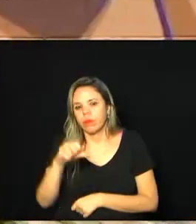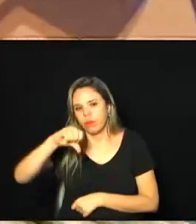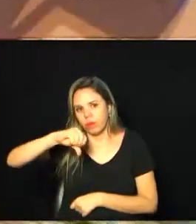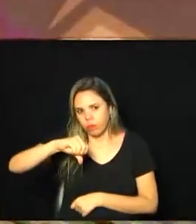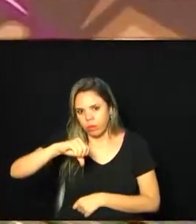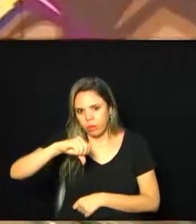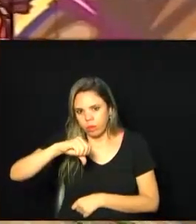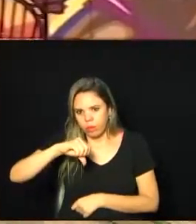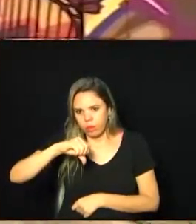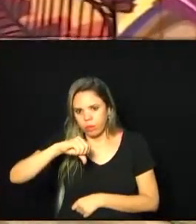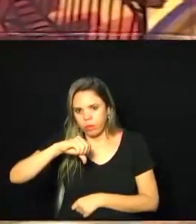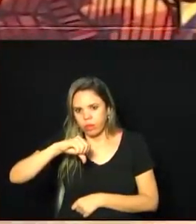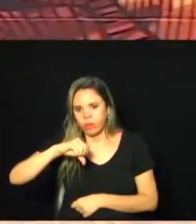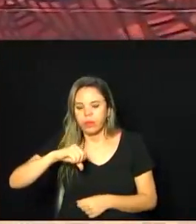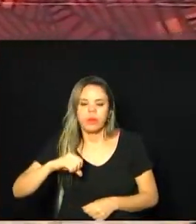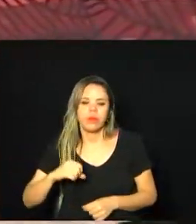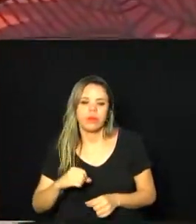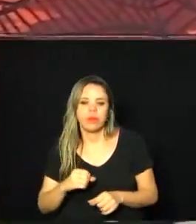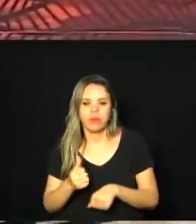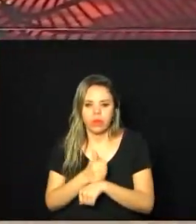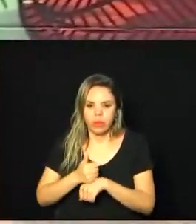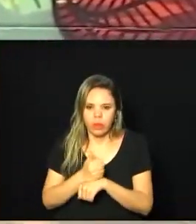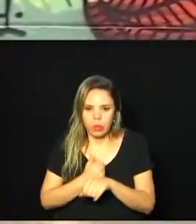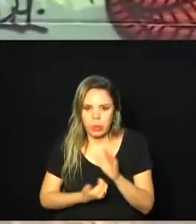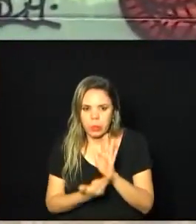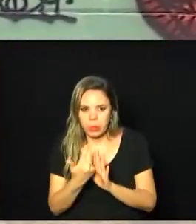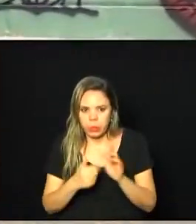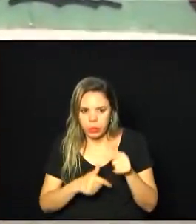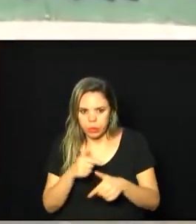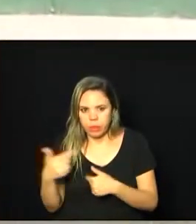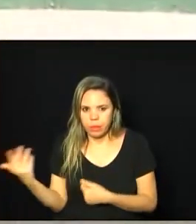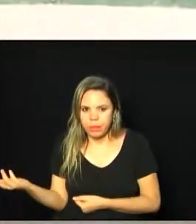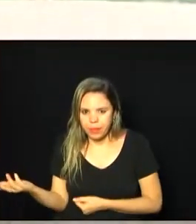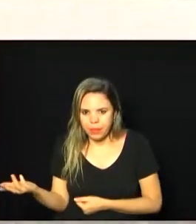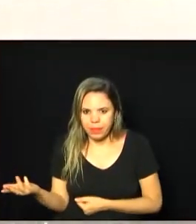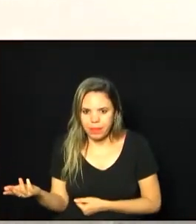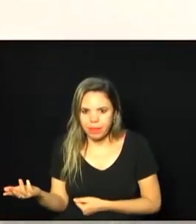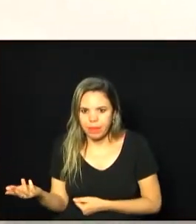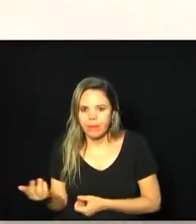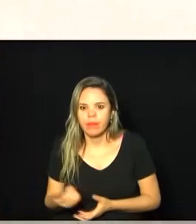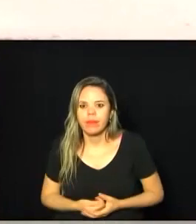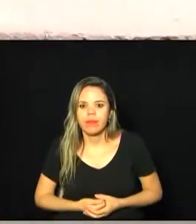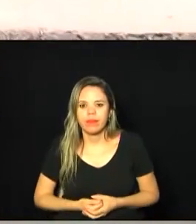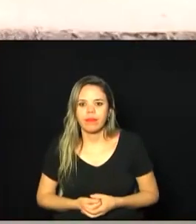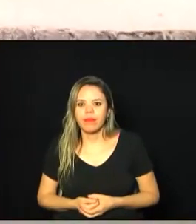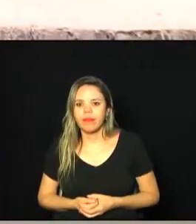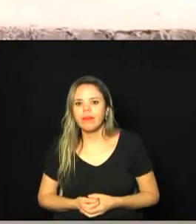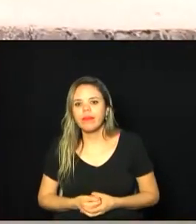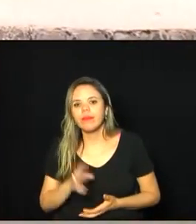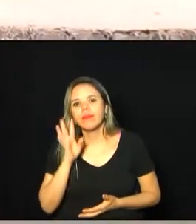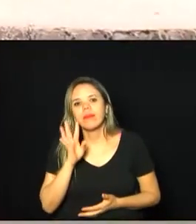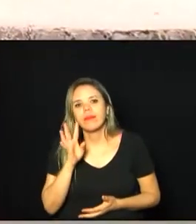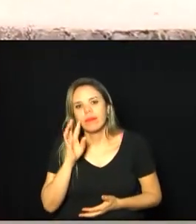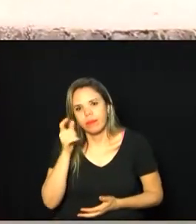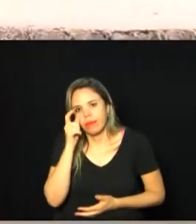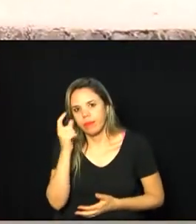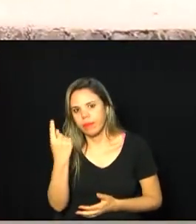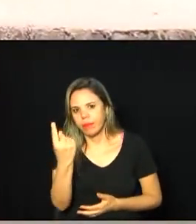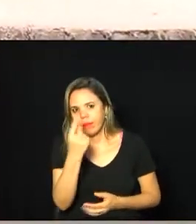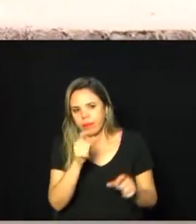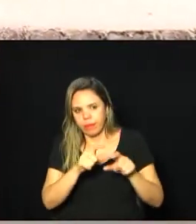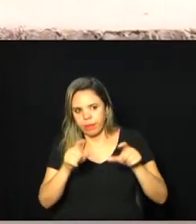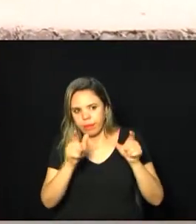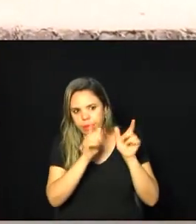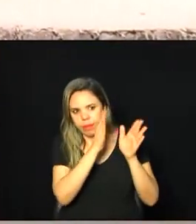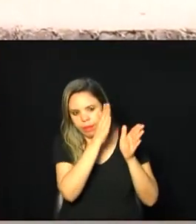na verdade, grafiteiros que fizeram esse trabalho. É gratificante. E o legal que a gente viu aqui é que cada